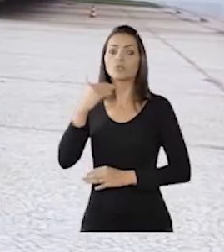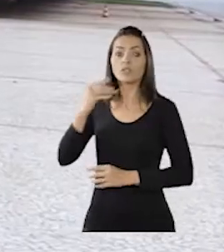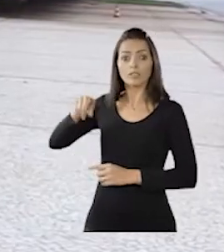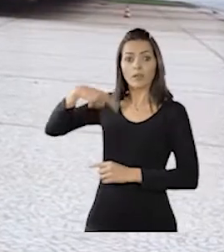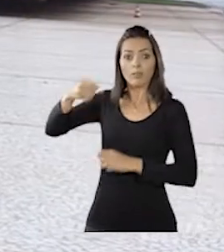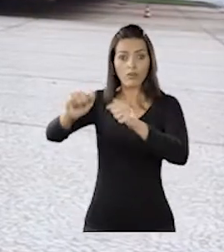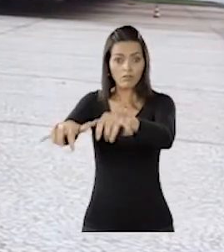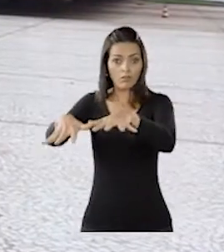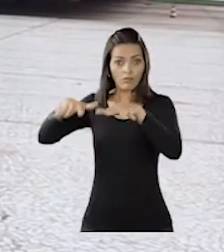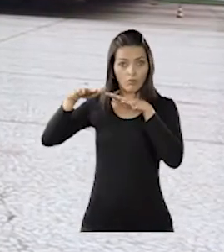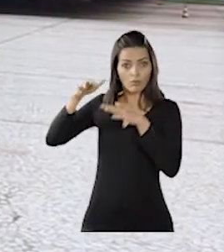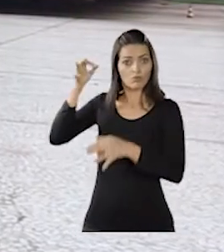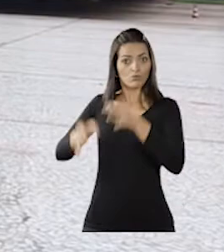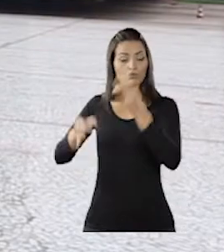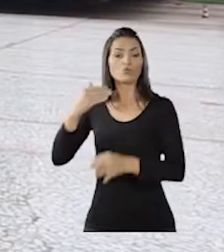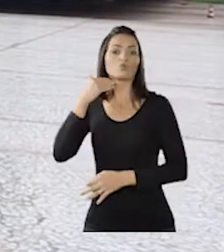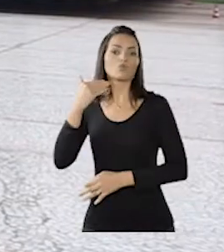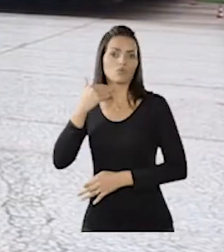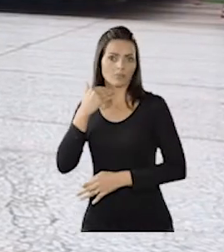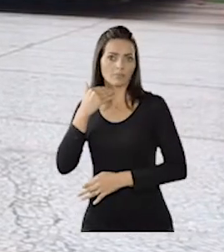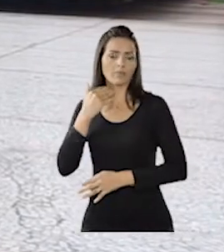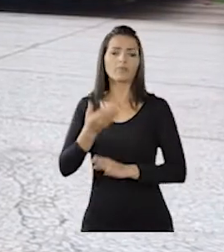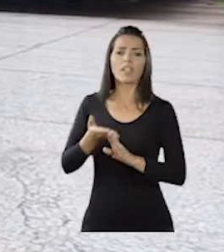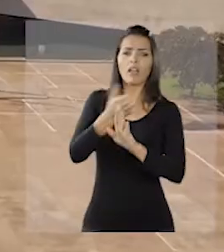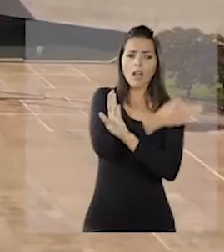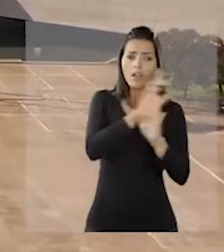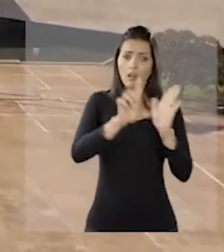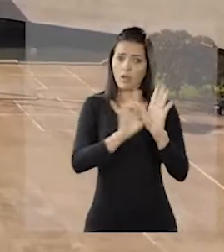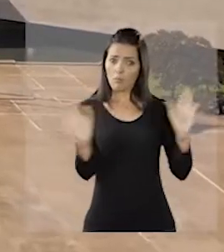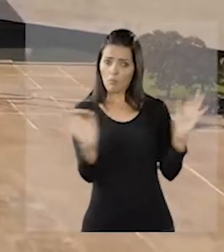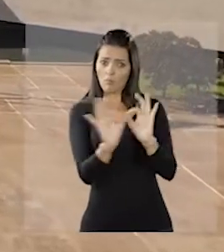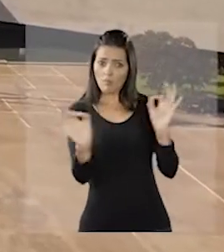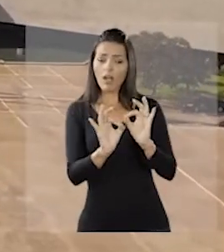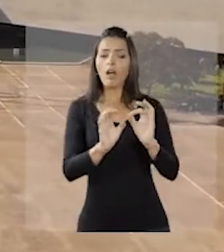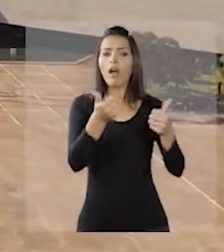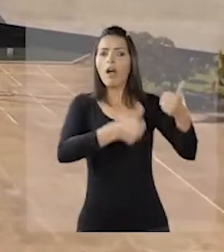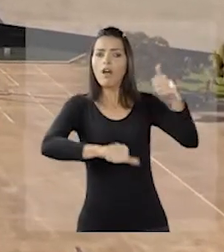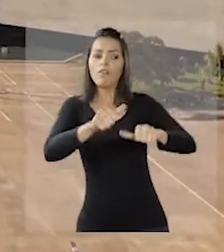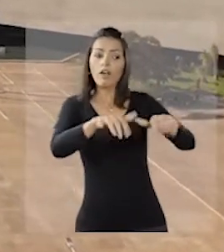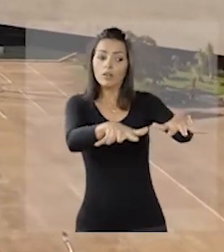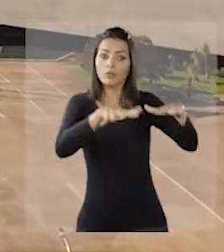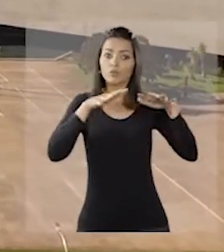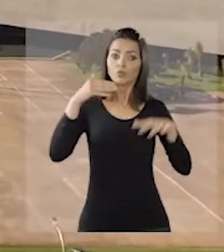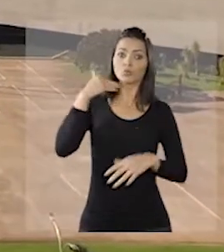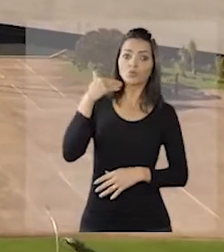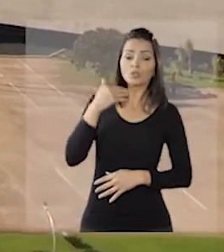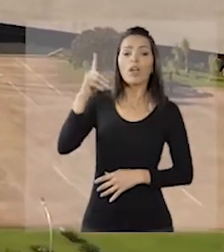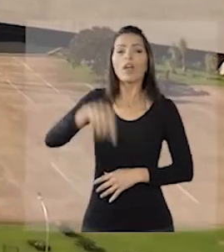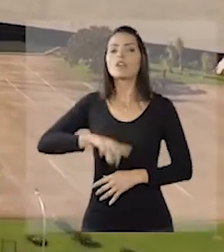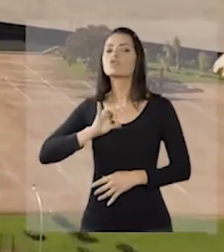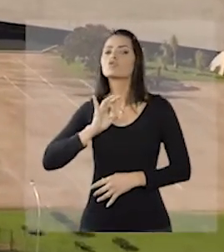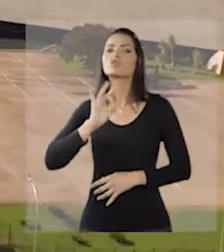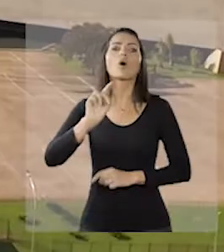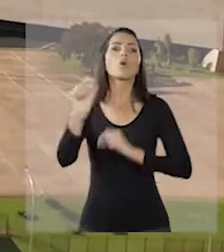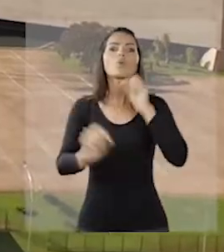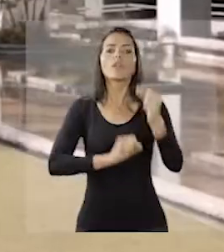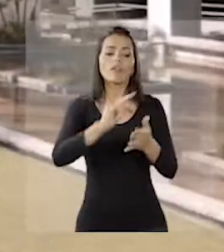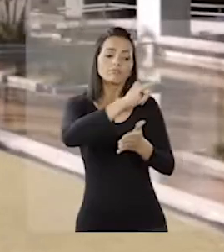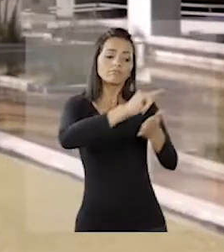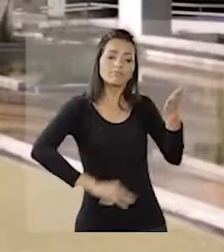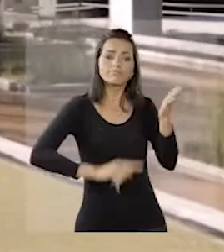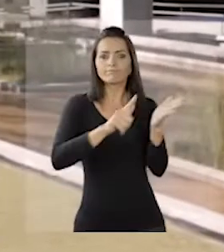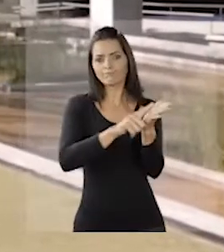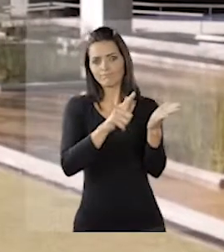e posterior avaliação por um colegiado de juízes. Antes da aprovação da lei, essa avaliação do colegiado